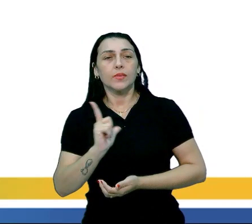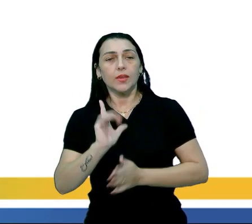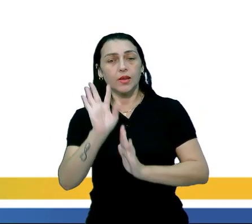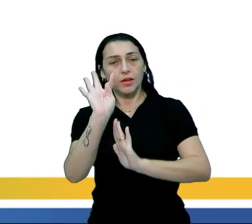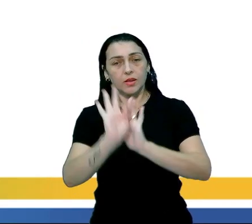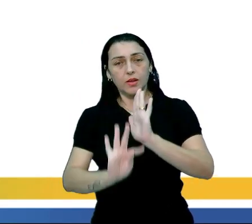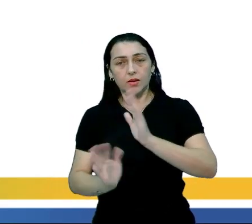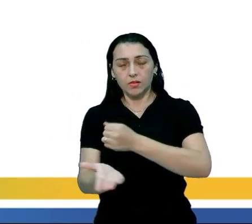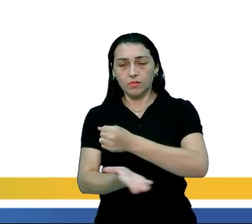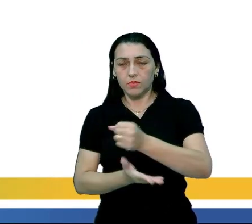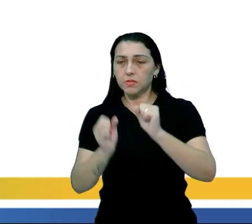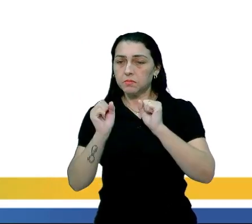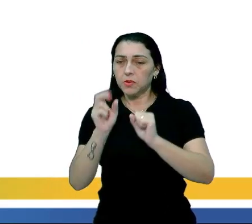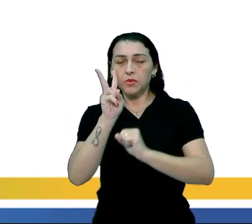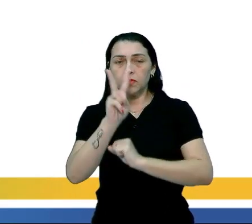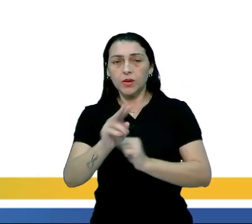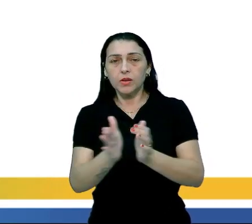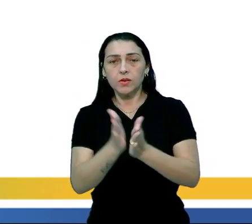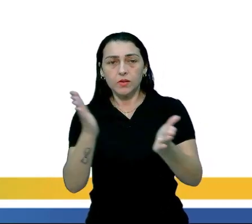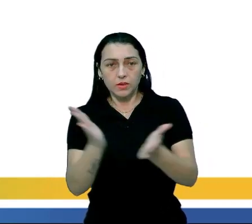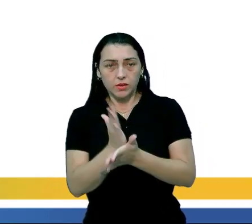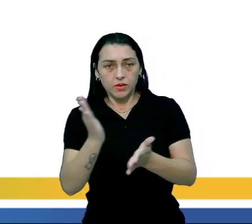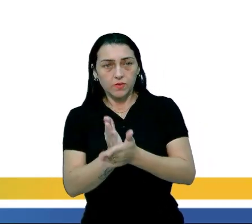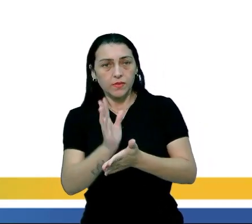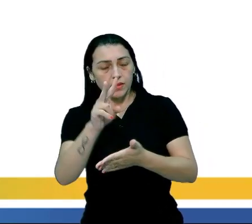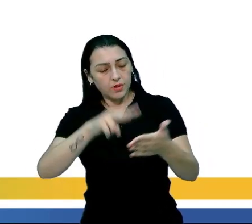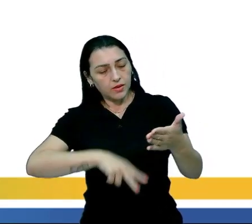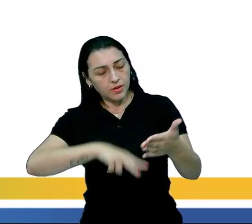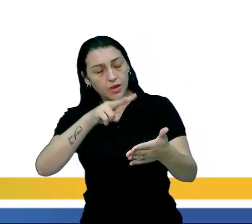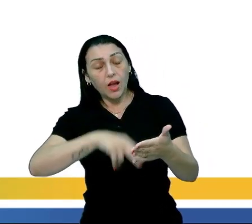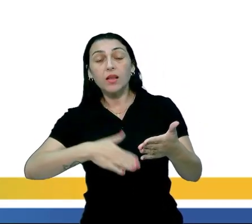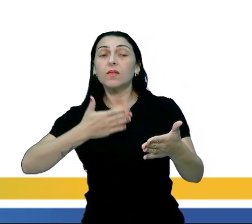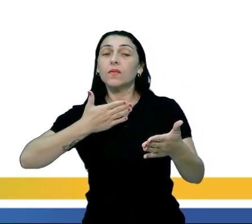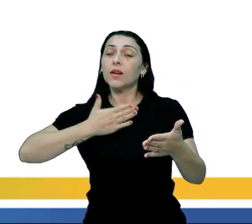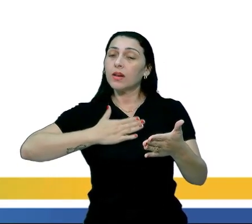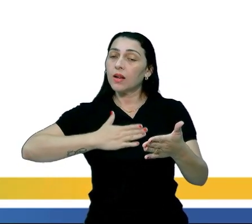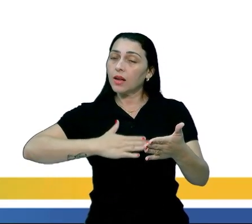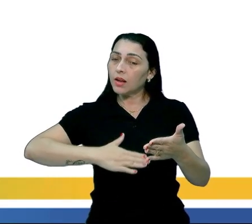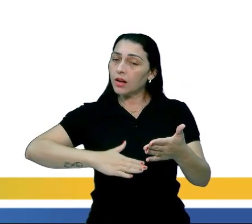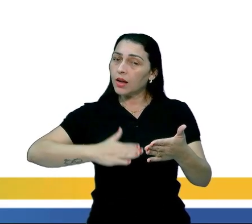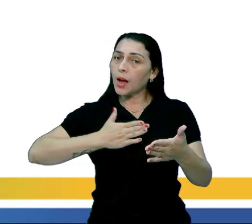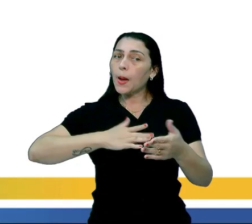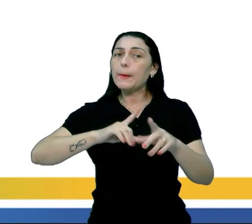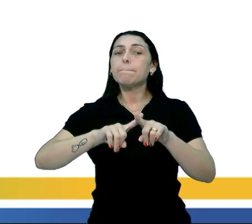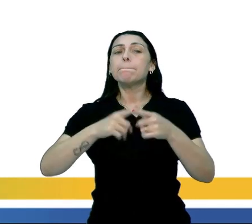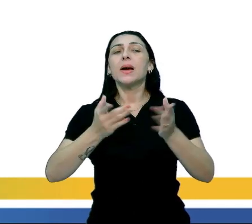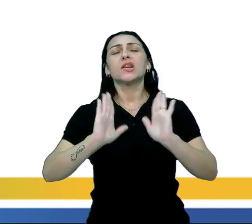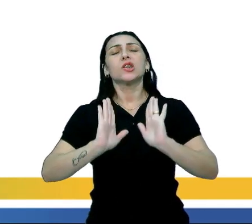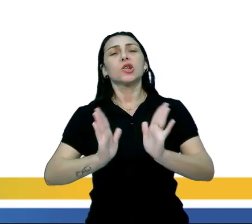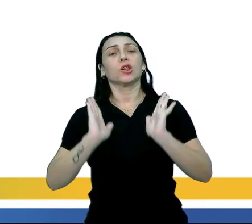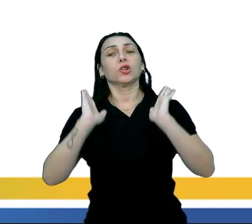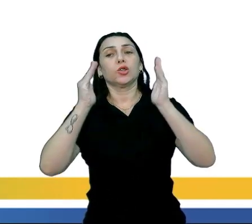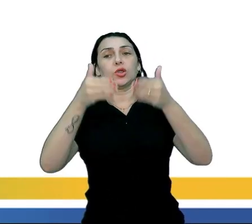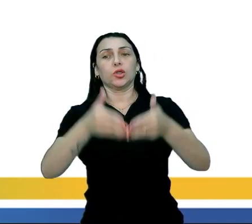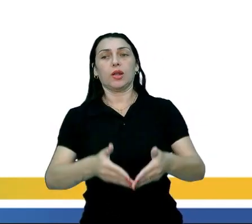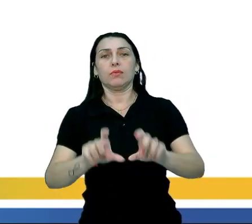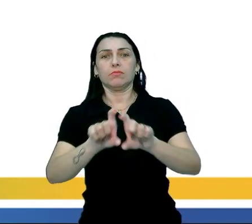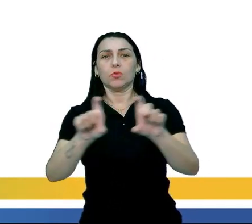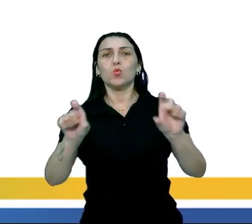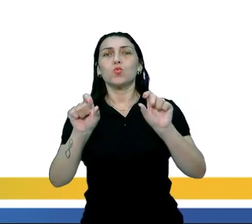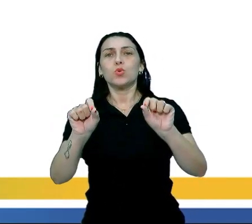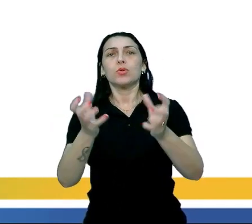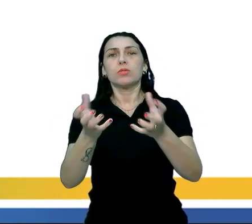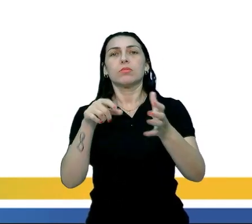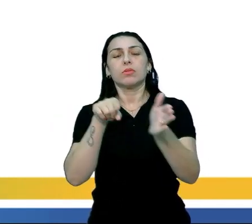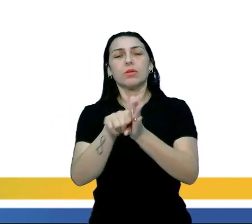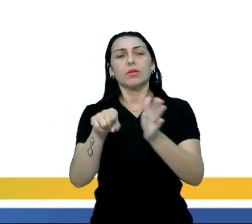texto base, vocês podem acompanhar pelo livro, vão fazer a leitura devagar, com calma, mas aqui a gente já vai direto para o comando. Então